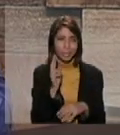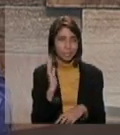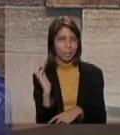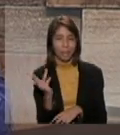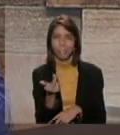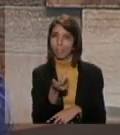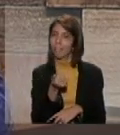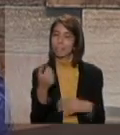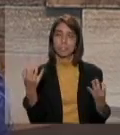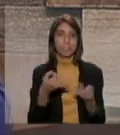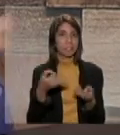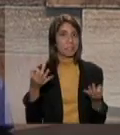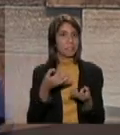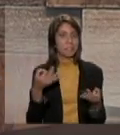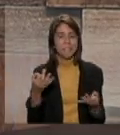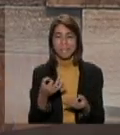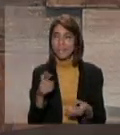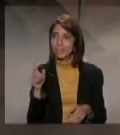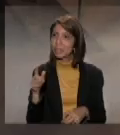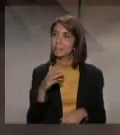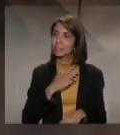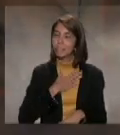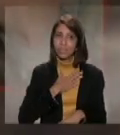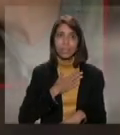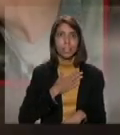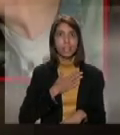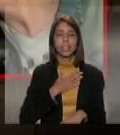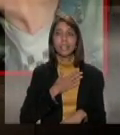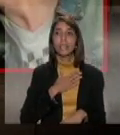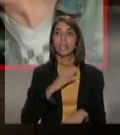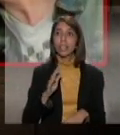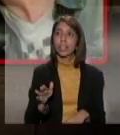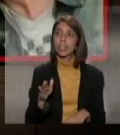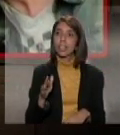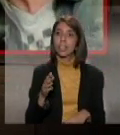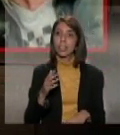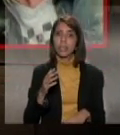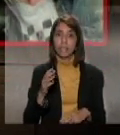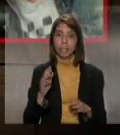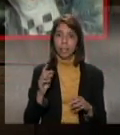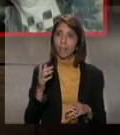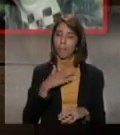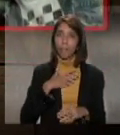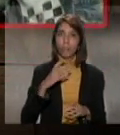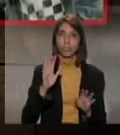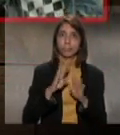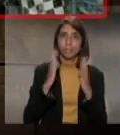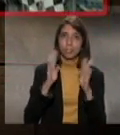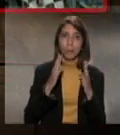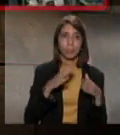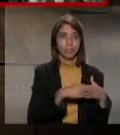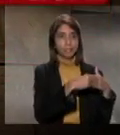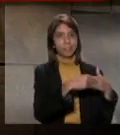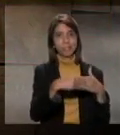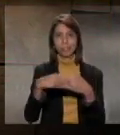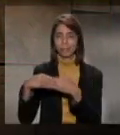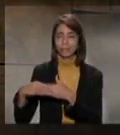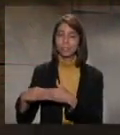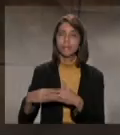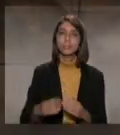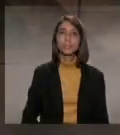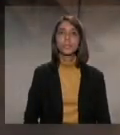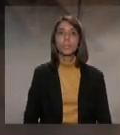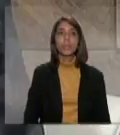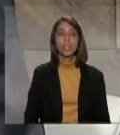Já espetacular. Ele encontrei você. Ele fica na porta, né, recebendo as pessoas. Isso, aliás, é bem... É incrível. É um Caruso. Ele